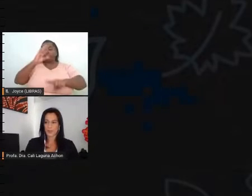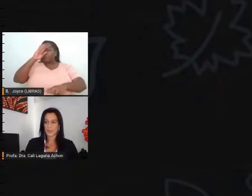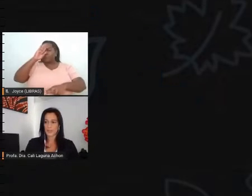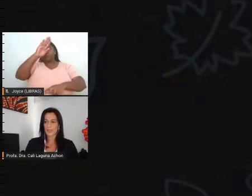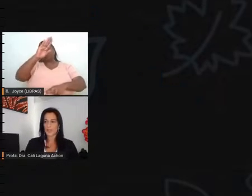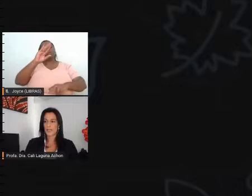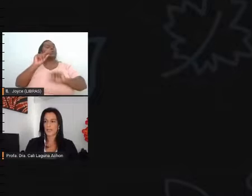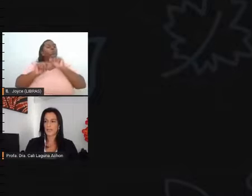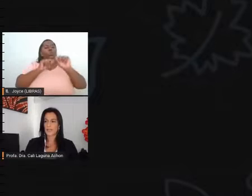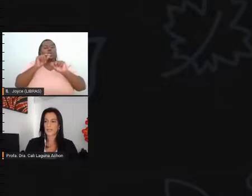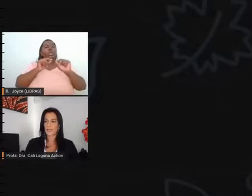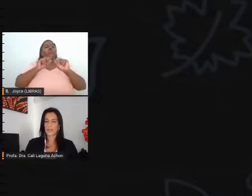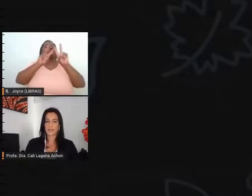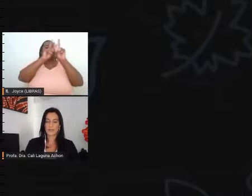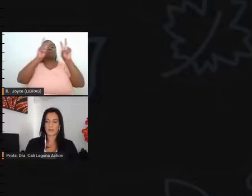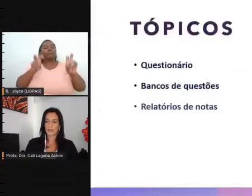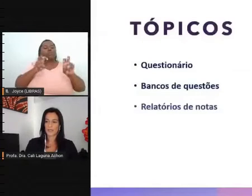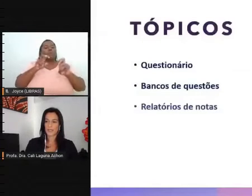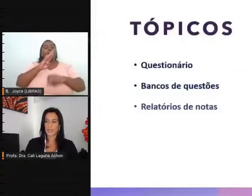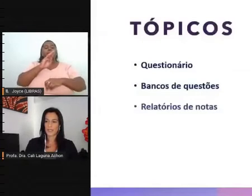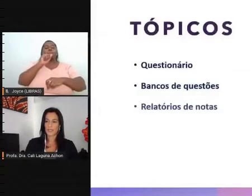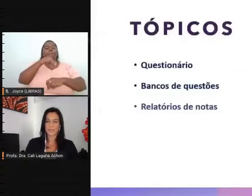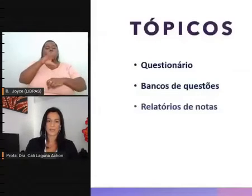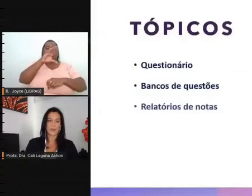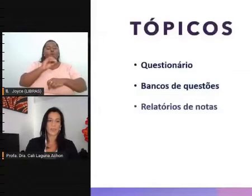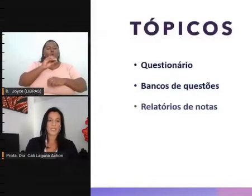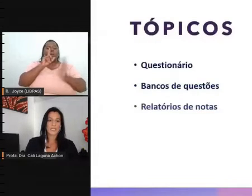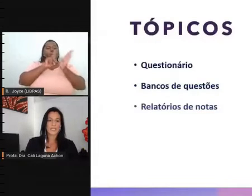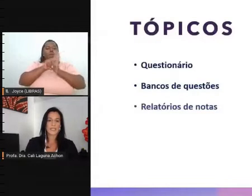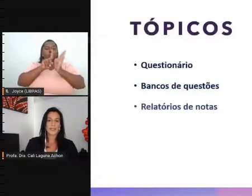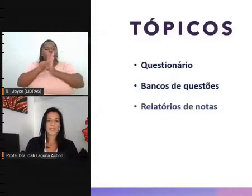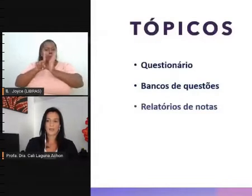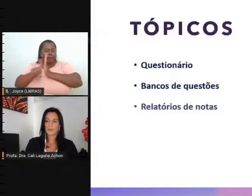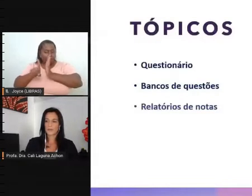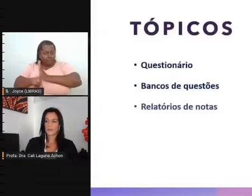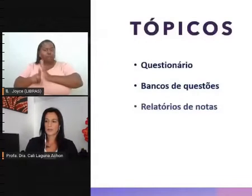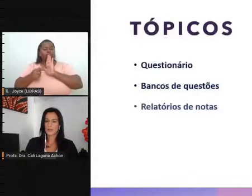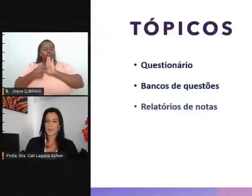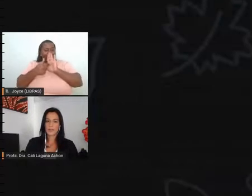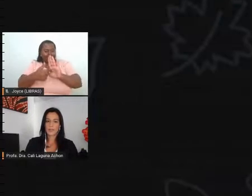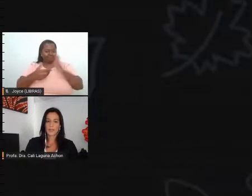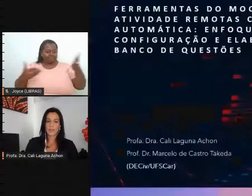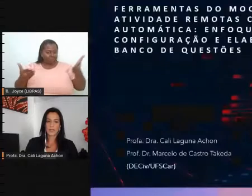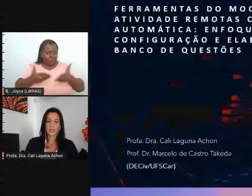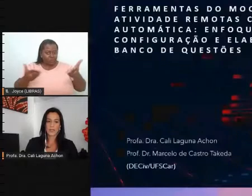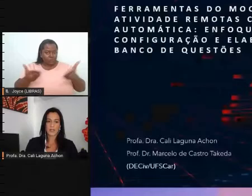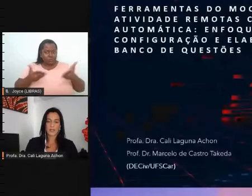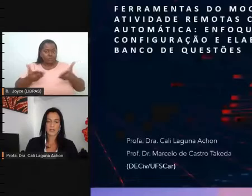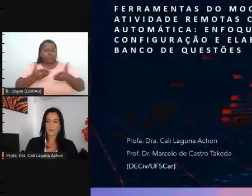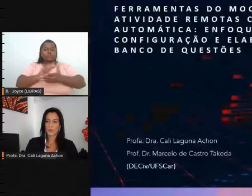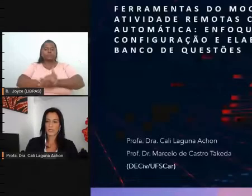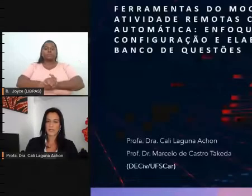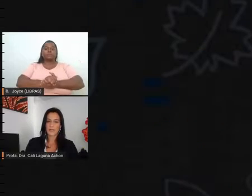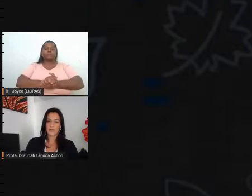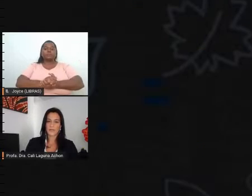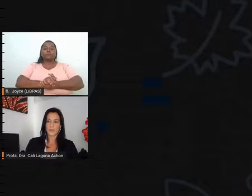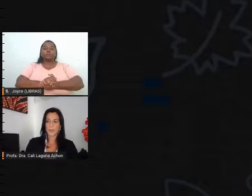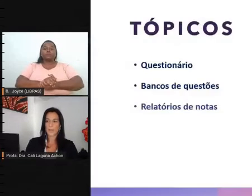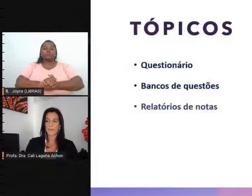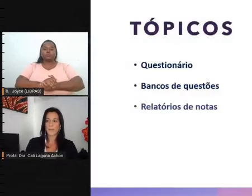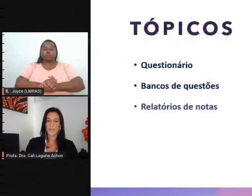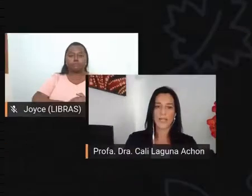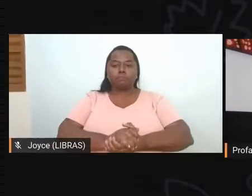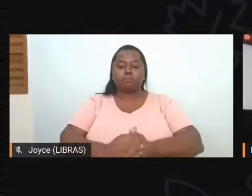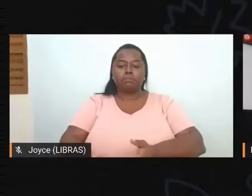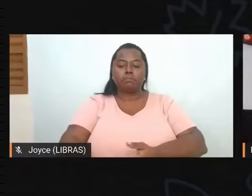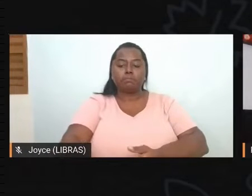de questões, né, dessa apresentação. Então, acho que trocou essa daqui, vamos